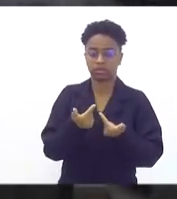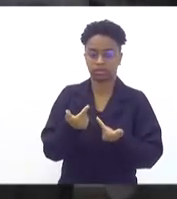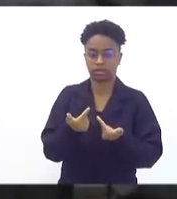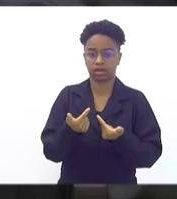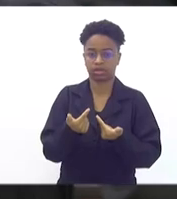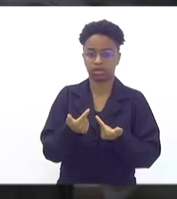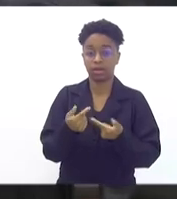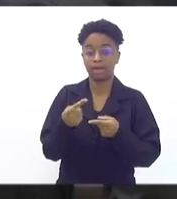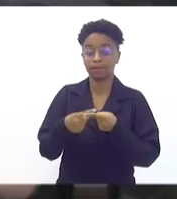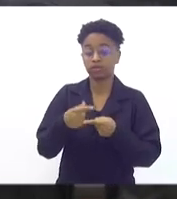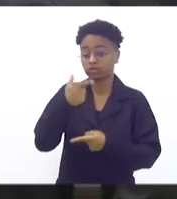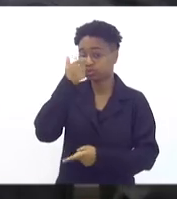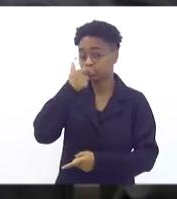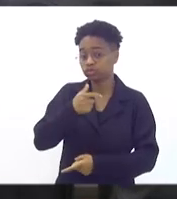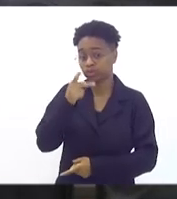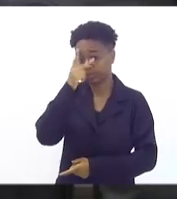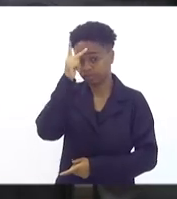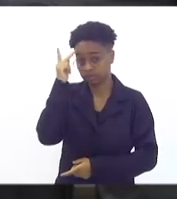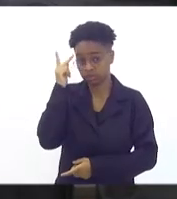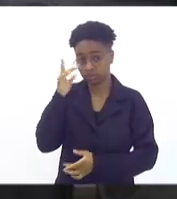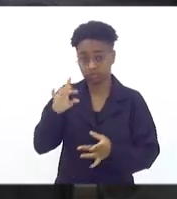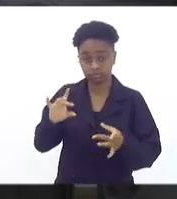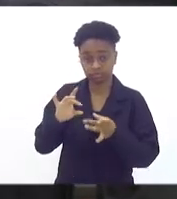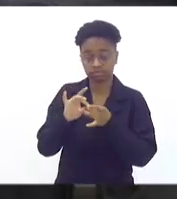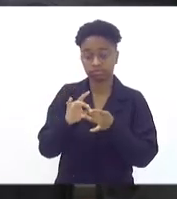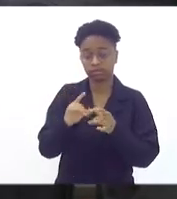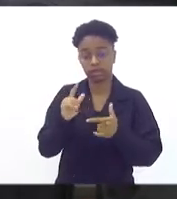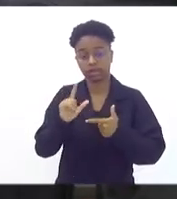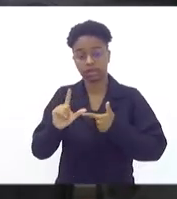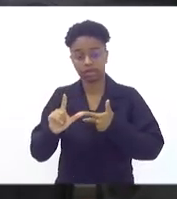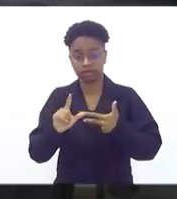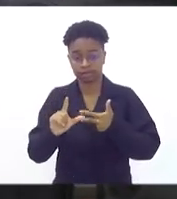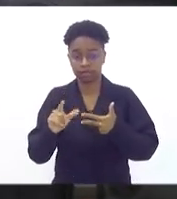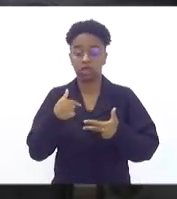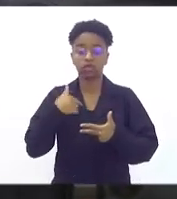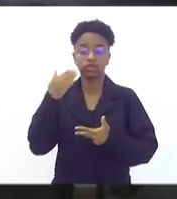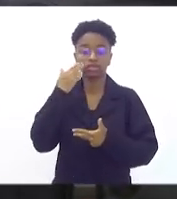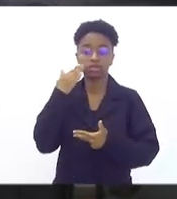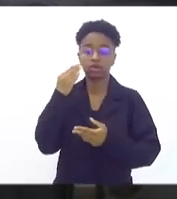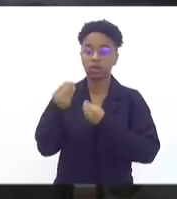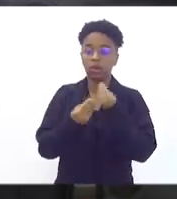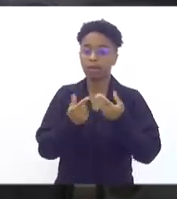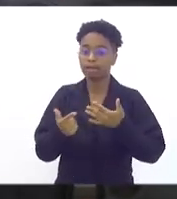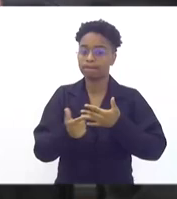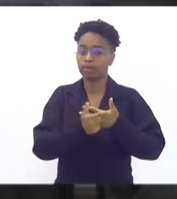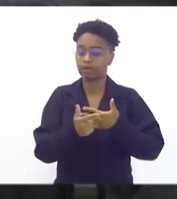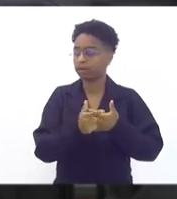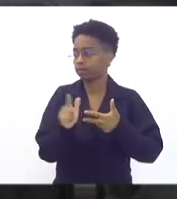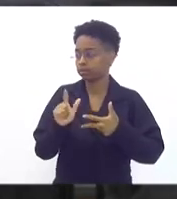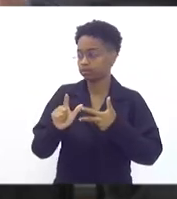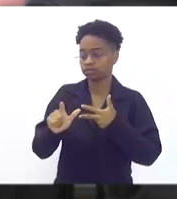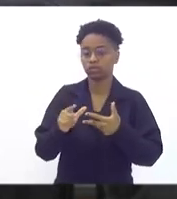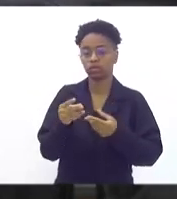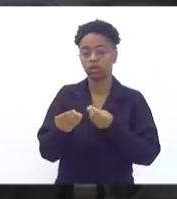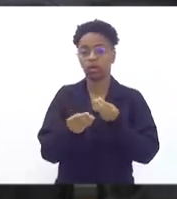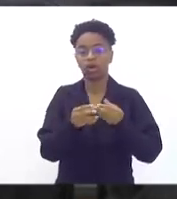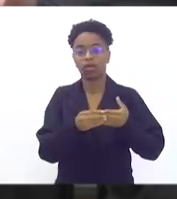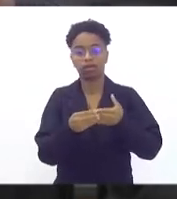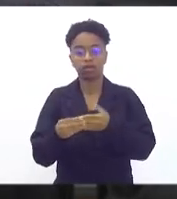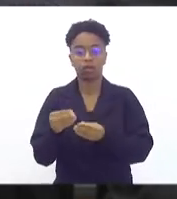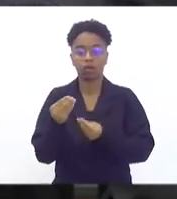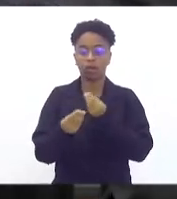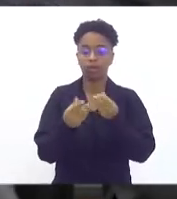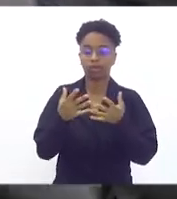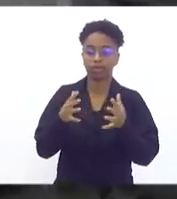Porque eu sou uma pessoa que vem do legislativo e sei qual é o papel que o legislativo pode ter na condução na transparência